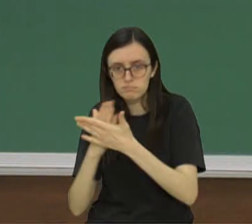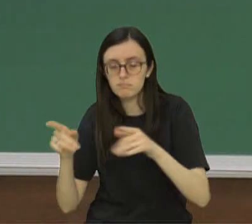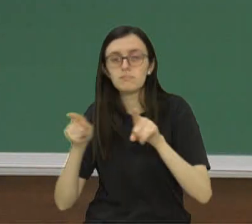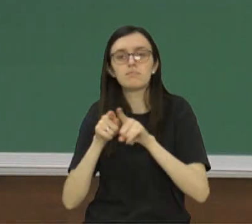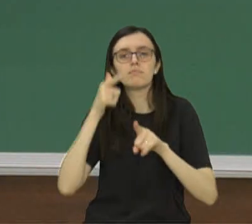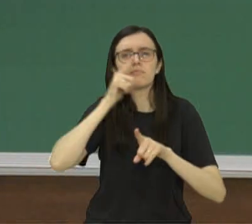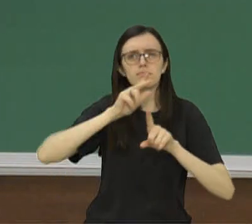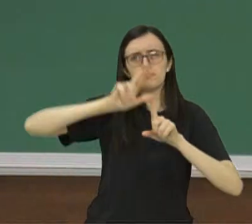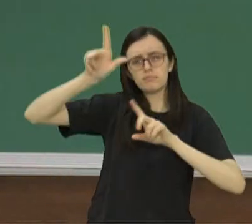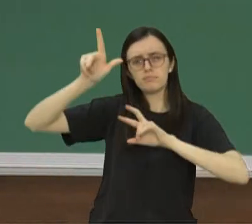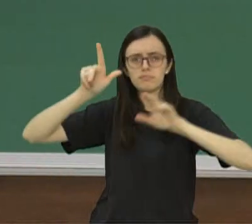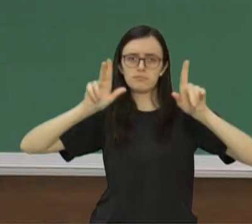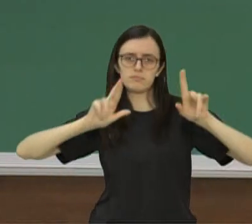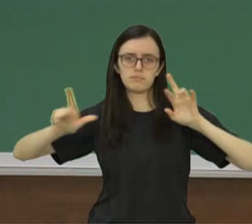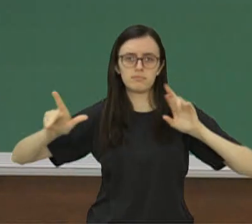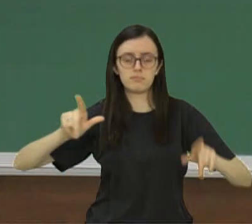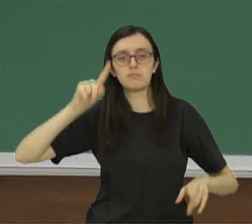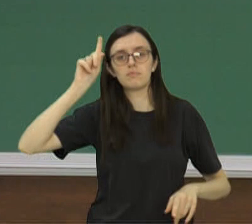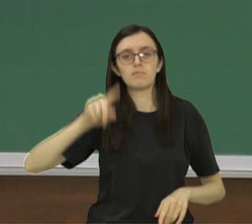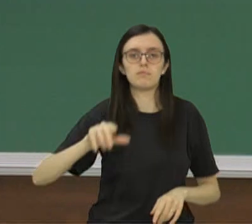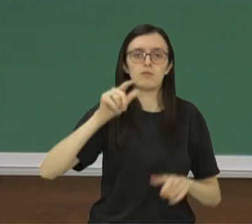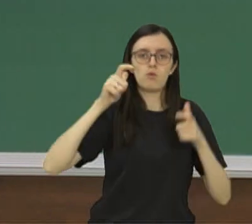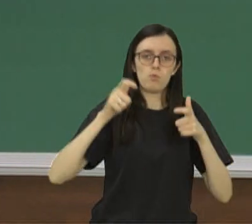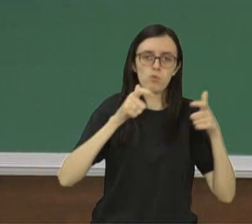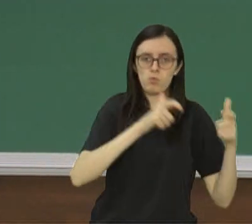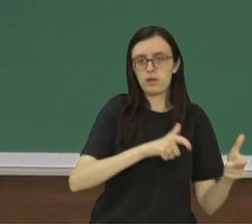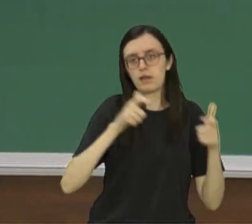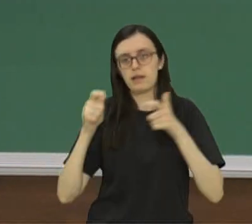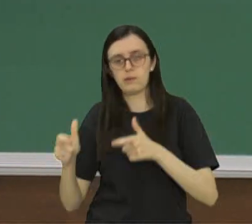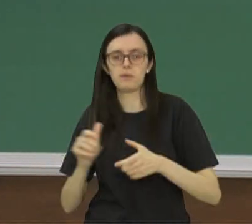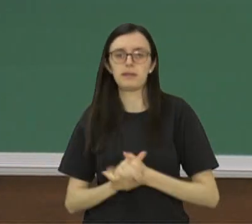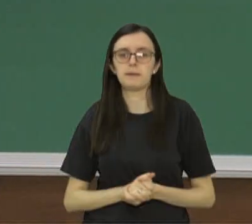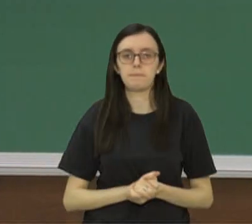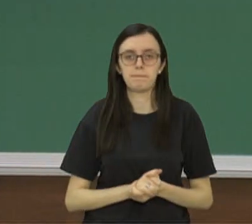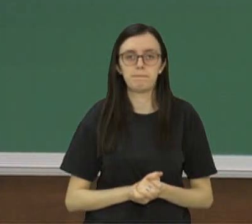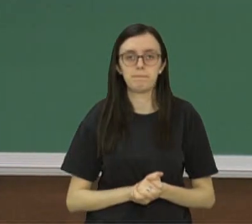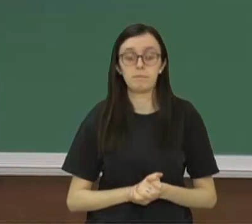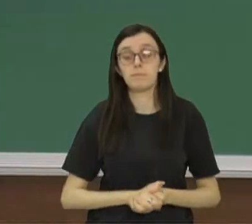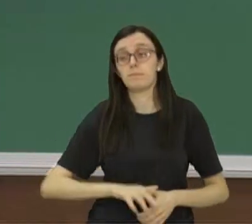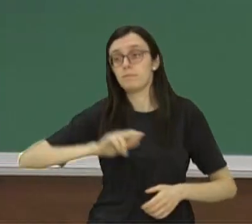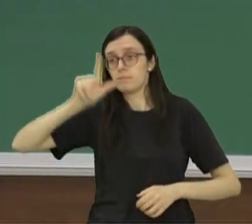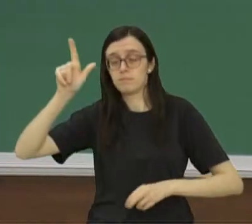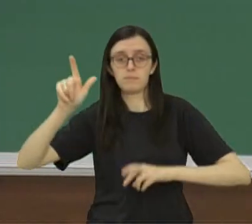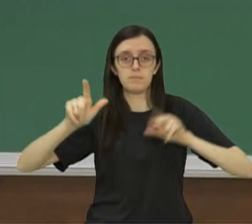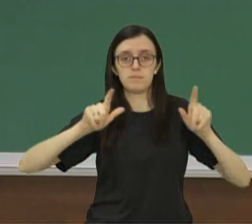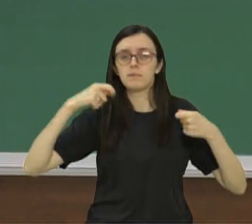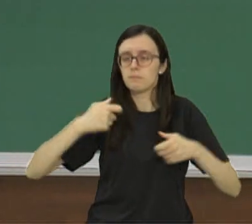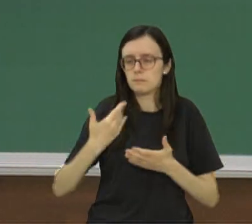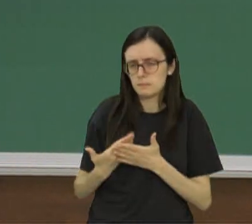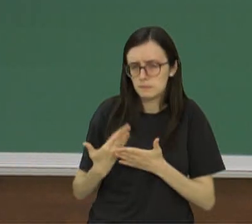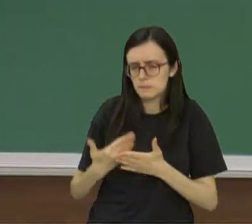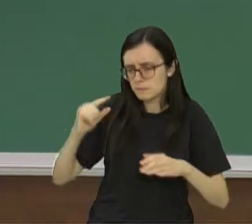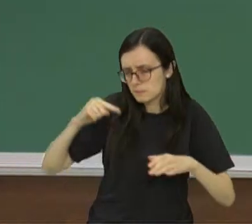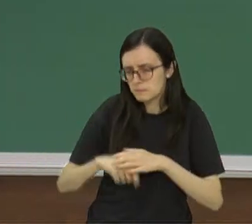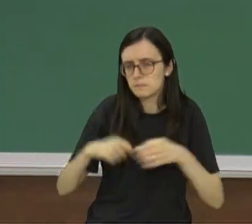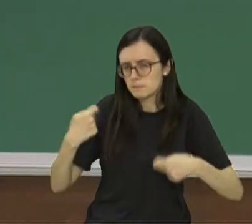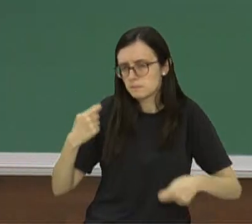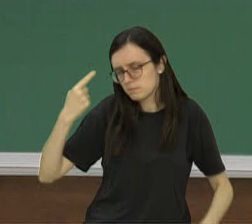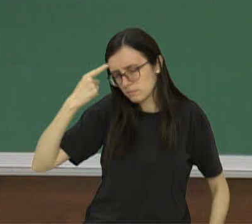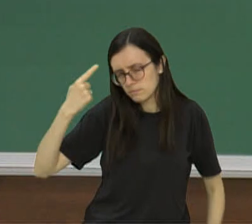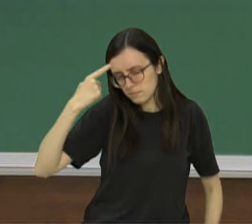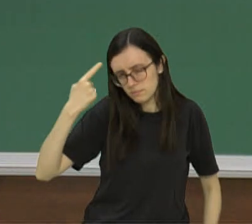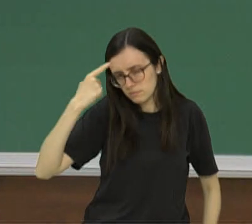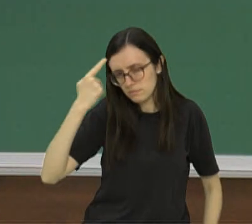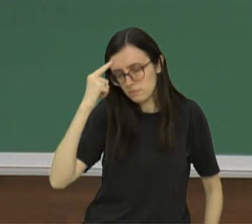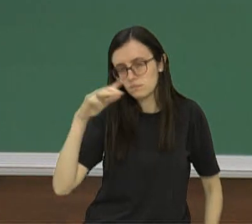grande diferença entre uma área e outra, né? Então, essas diferenças, elas têm que ser estudadas, têm que ser pensadas